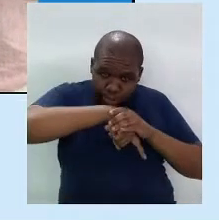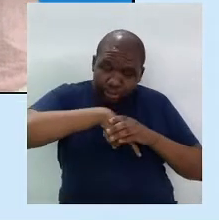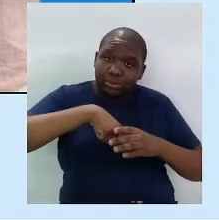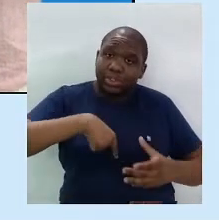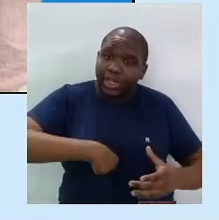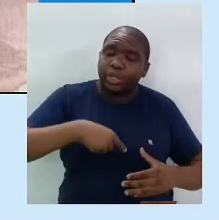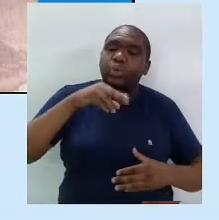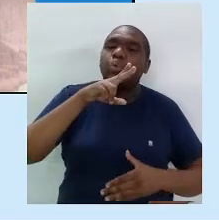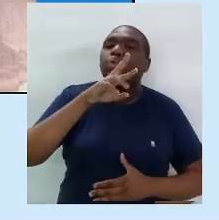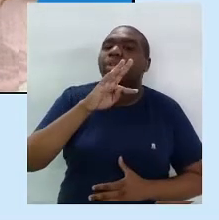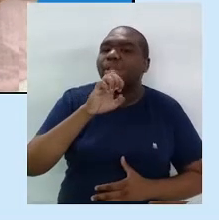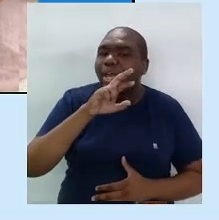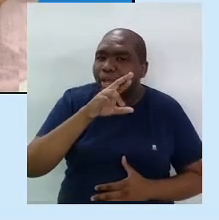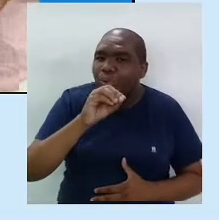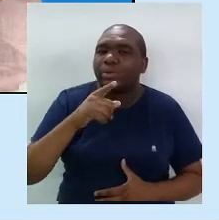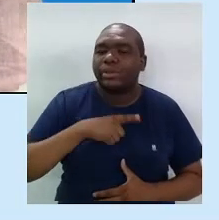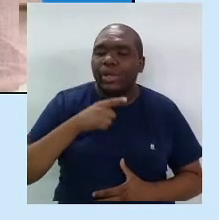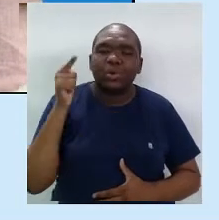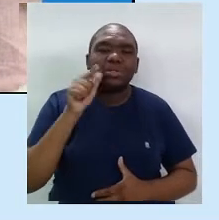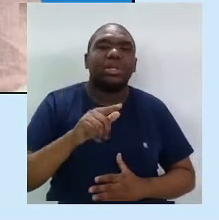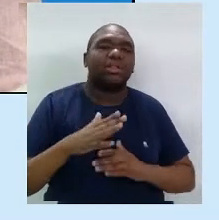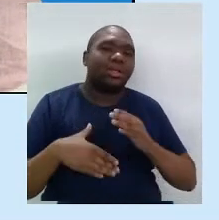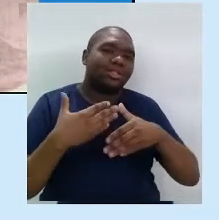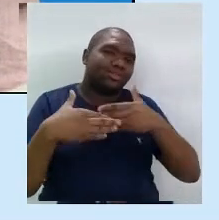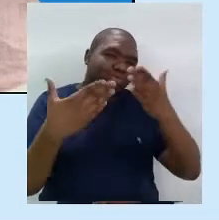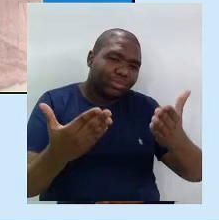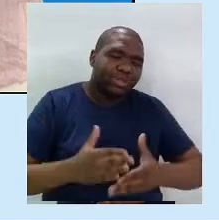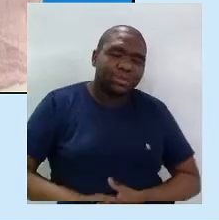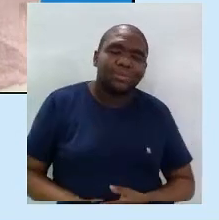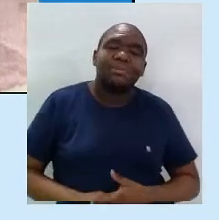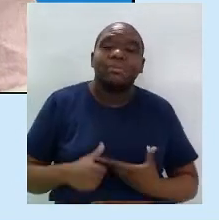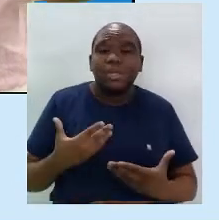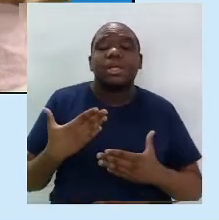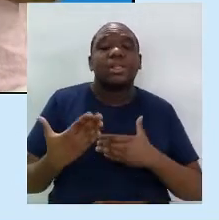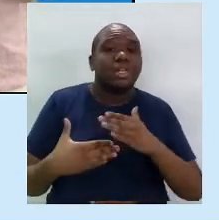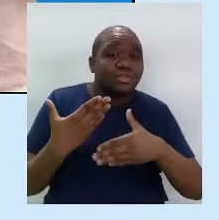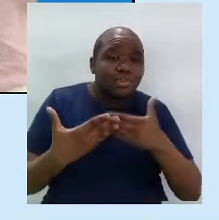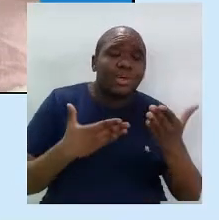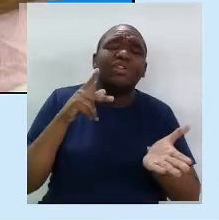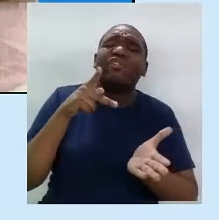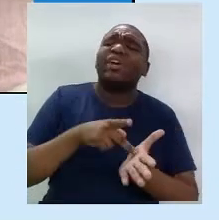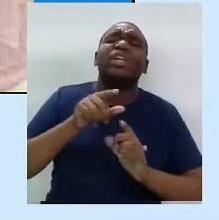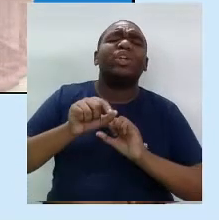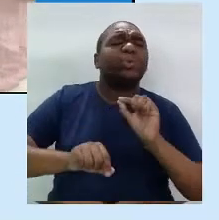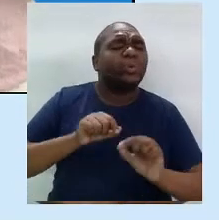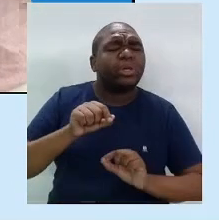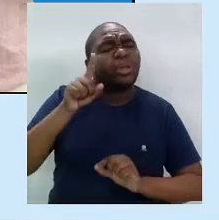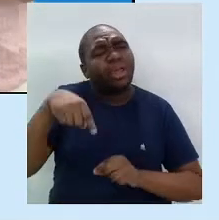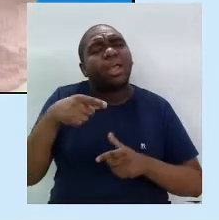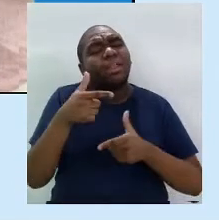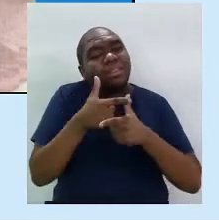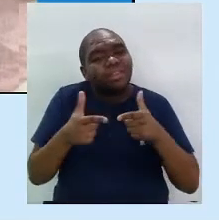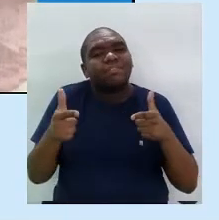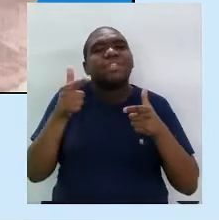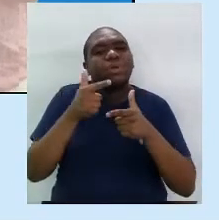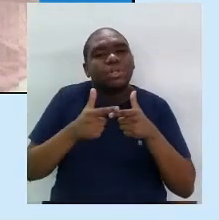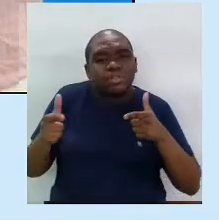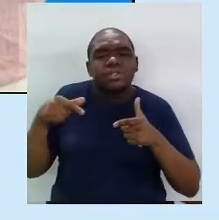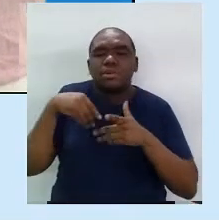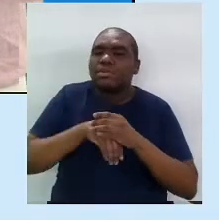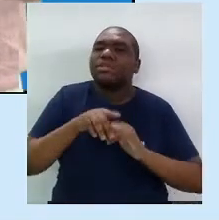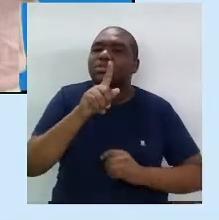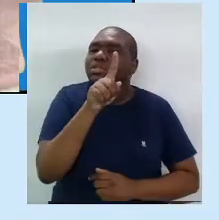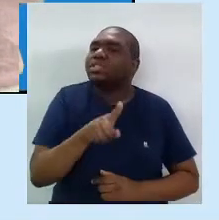no útero, no endométrio, para que haja ali o seu desenvolvimento. E o seu desenvolvimento, na realidade, são